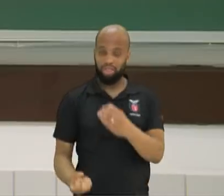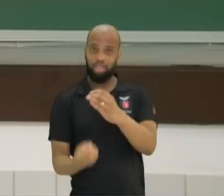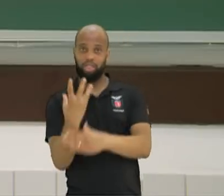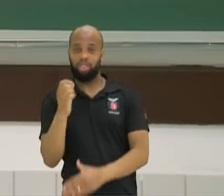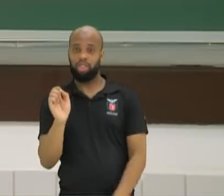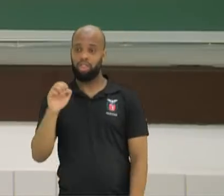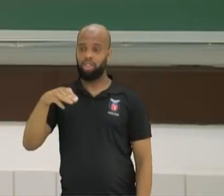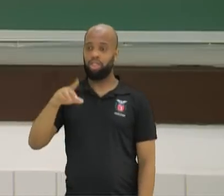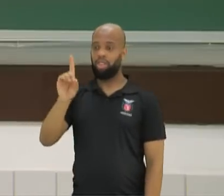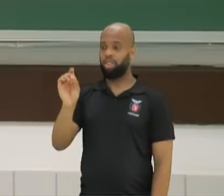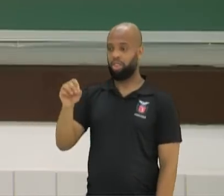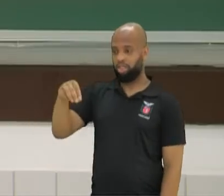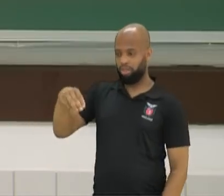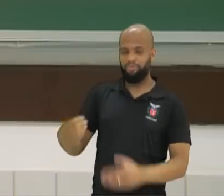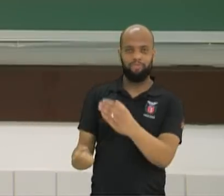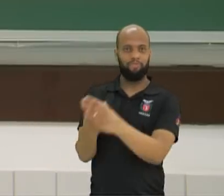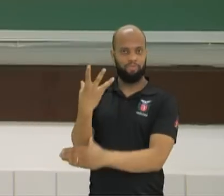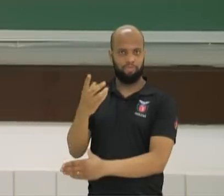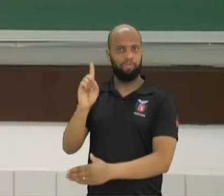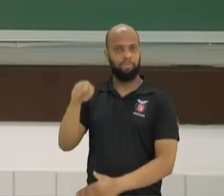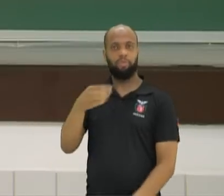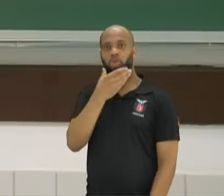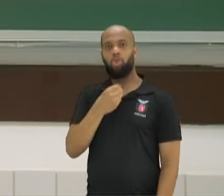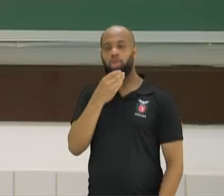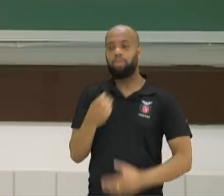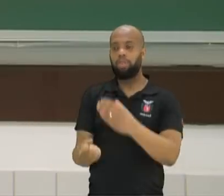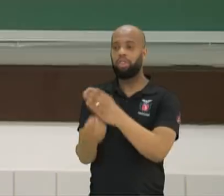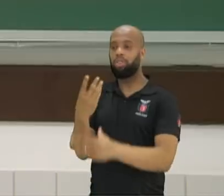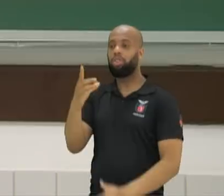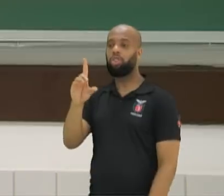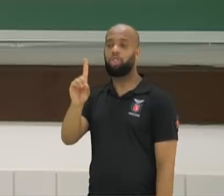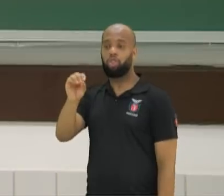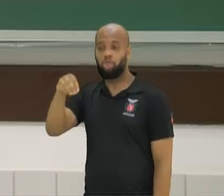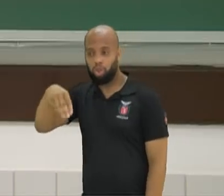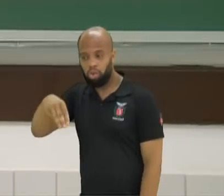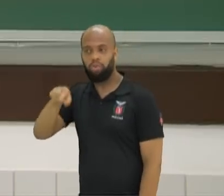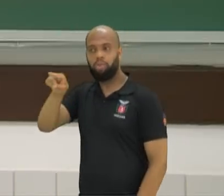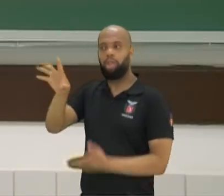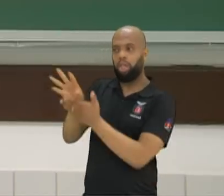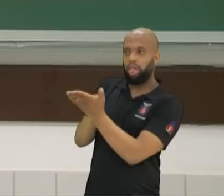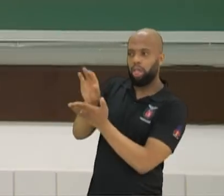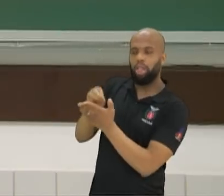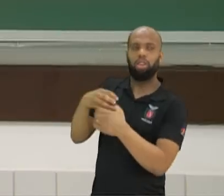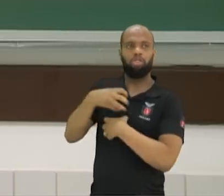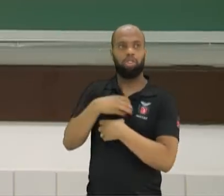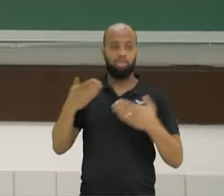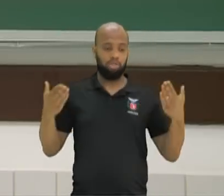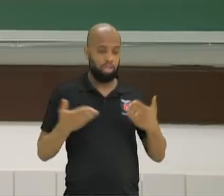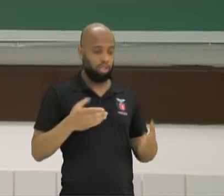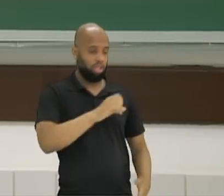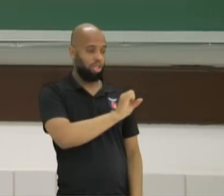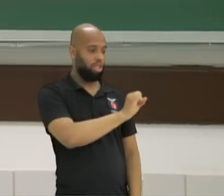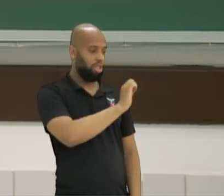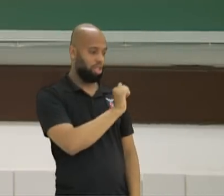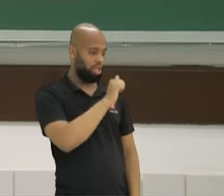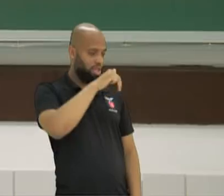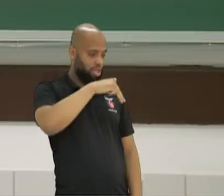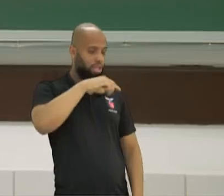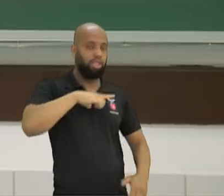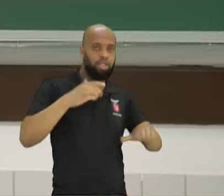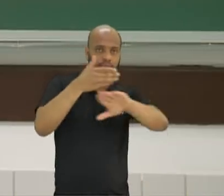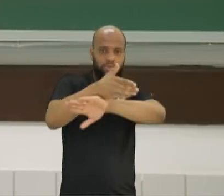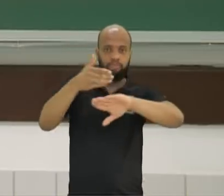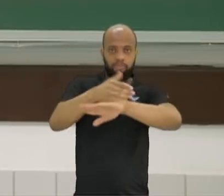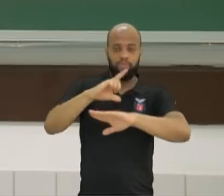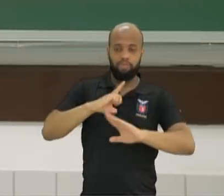Don Campbell, né, o criador do locking. Então veja, o Sam aqui, ele participava